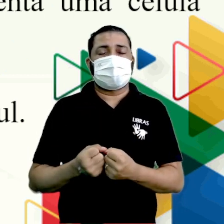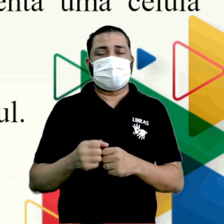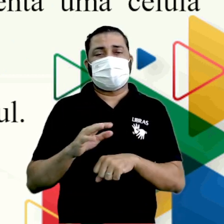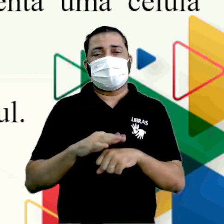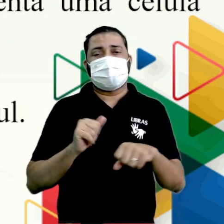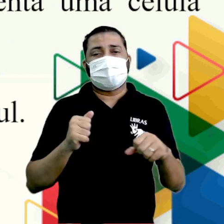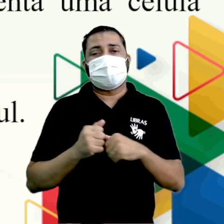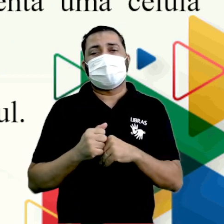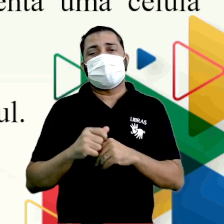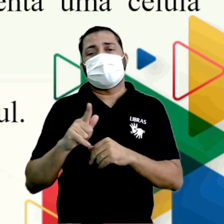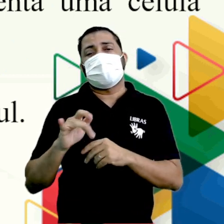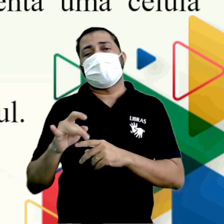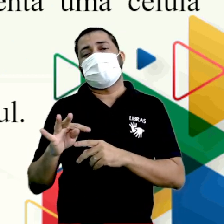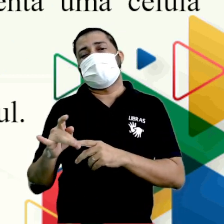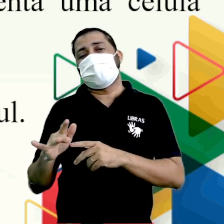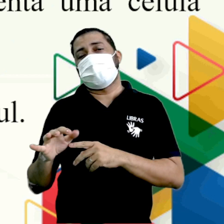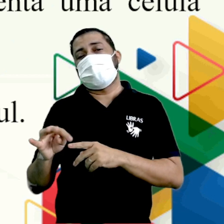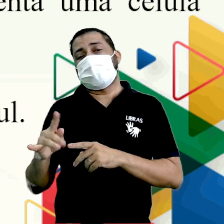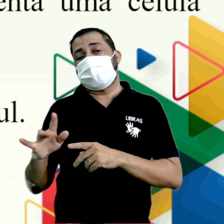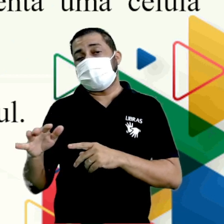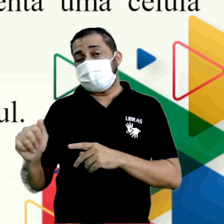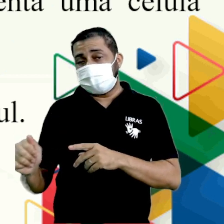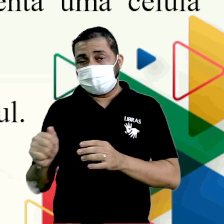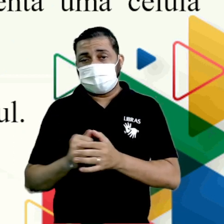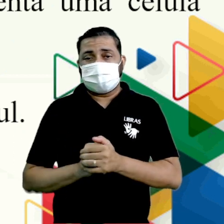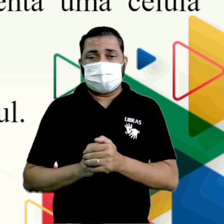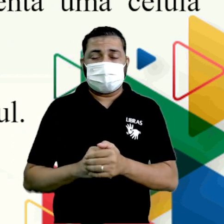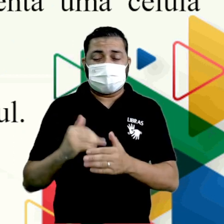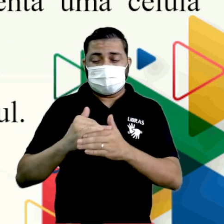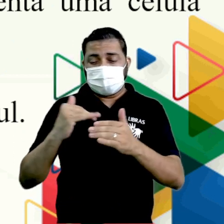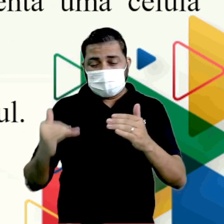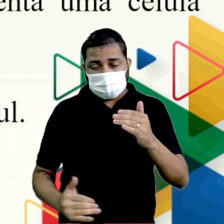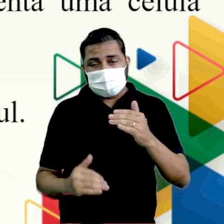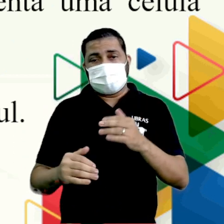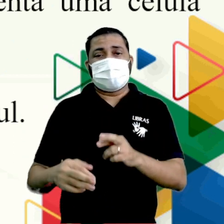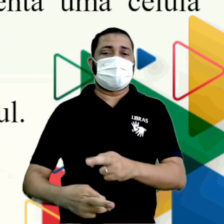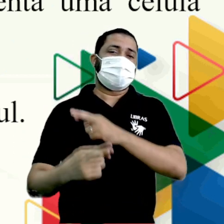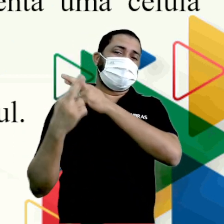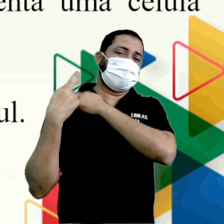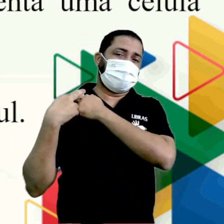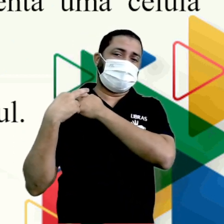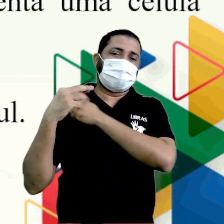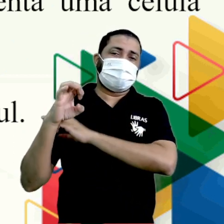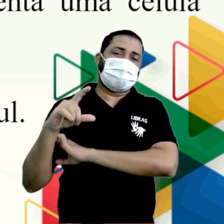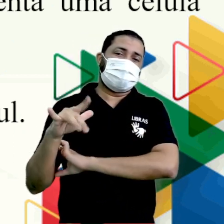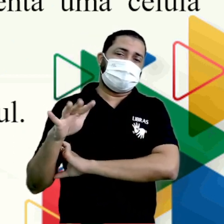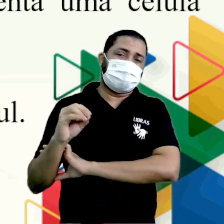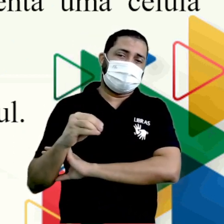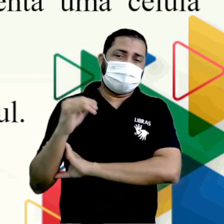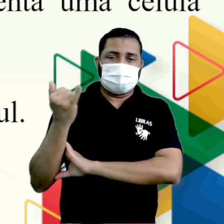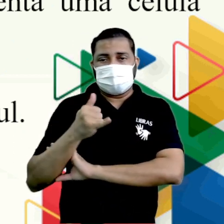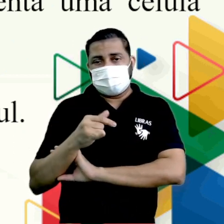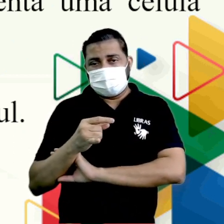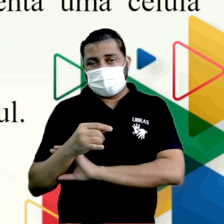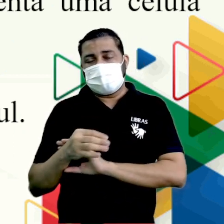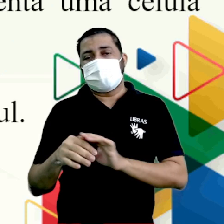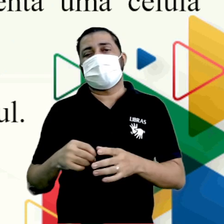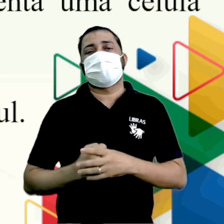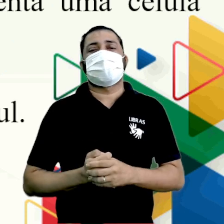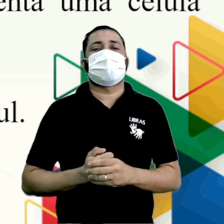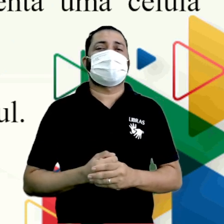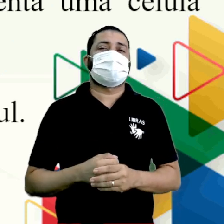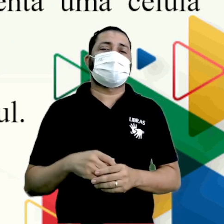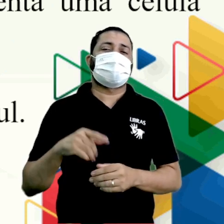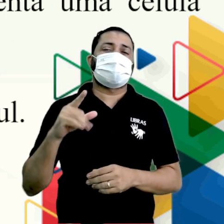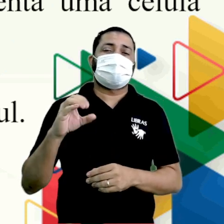chamando de galvanoplastia. Aí ele diz, a figura abaixo representa então uma célula eletrolítica com eletrodos